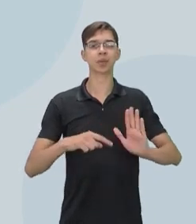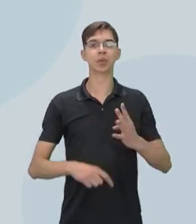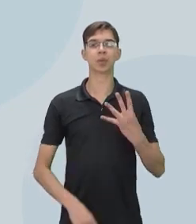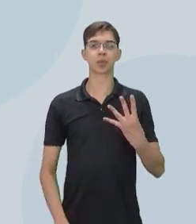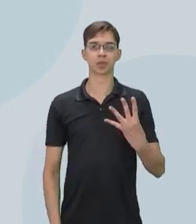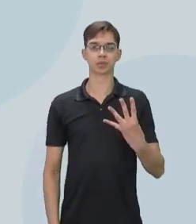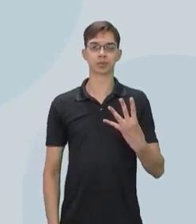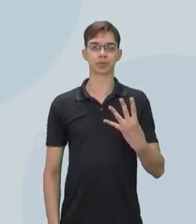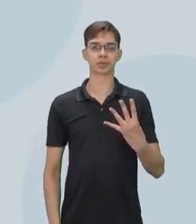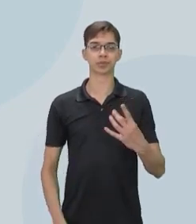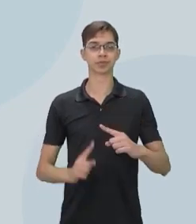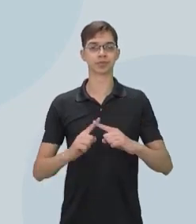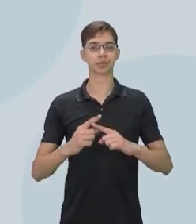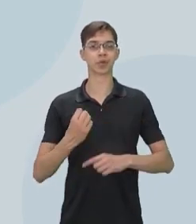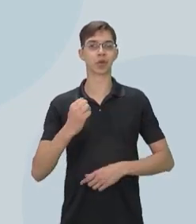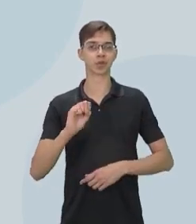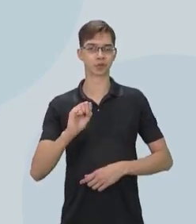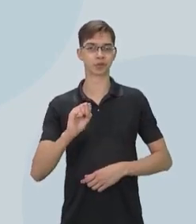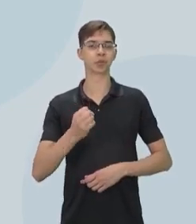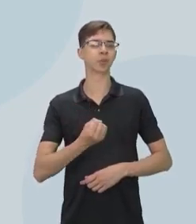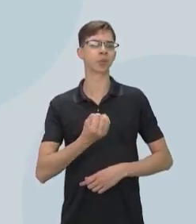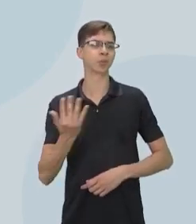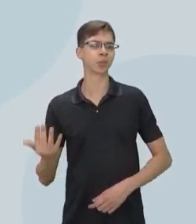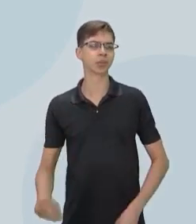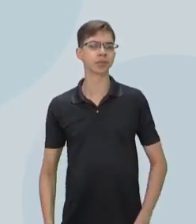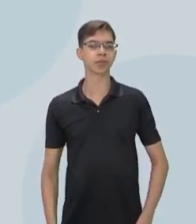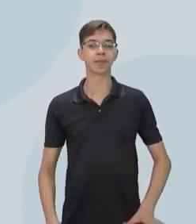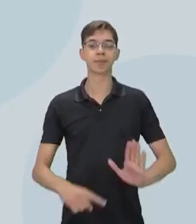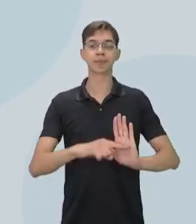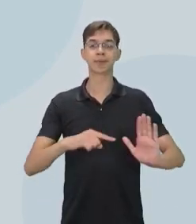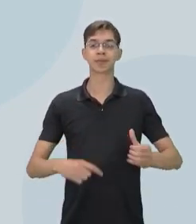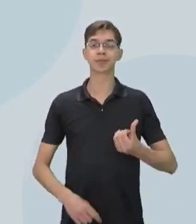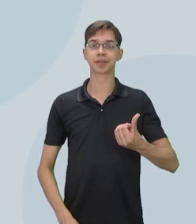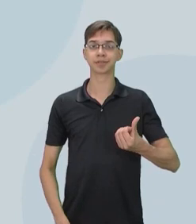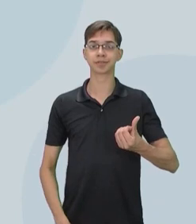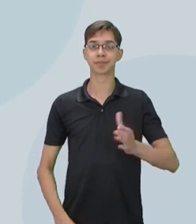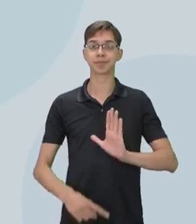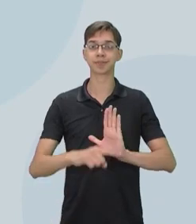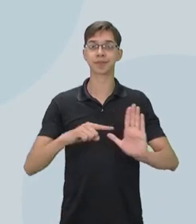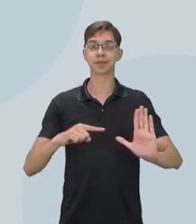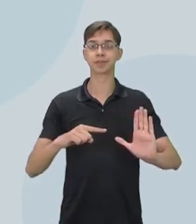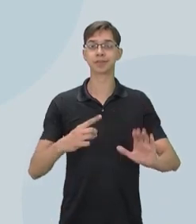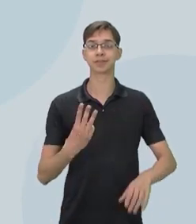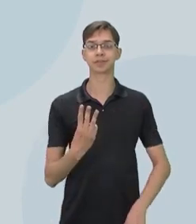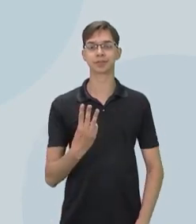6, menos 32. Menos 38.